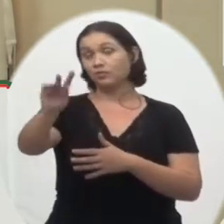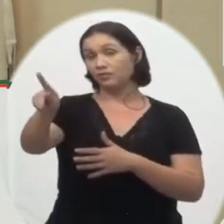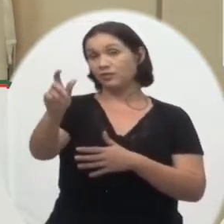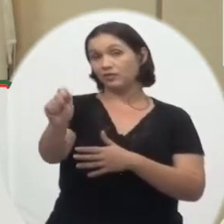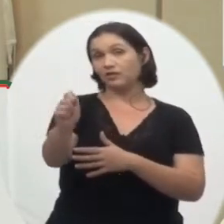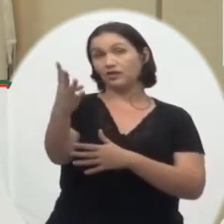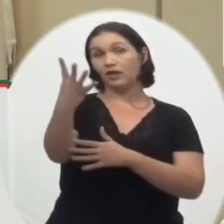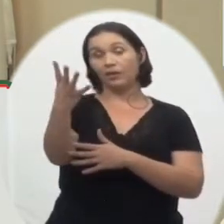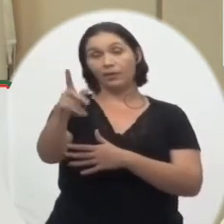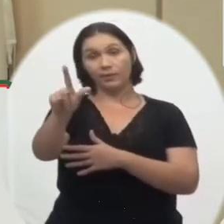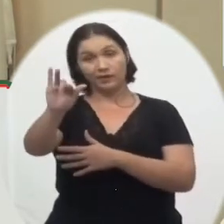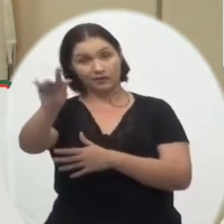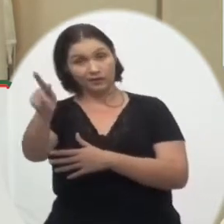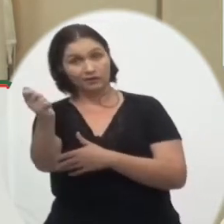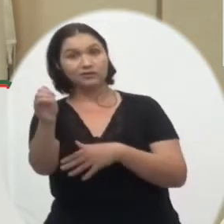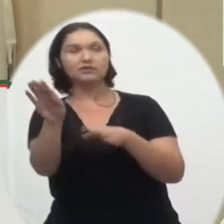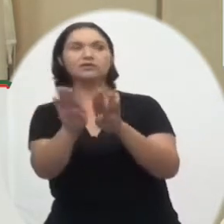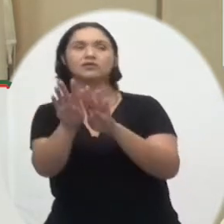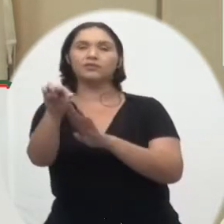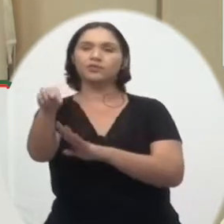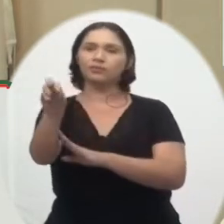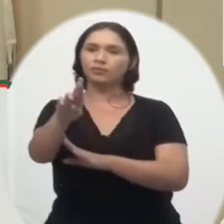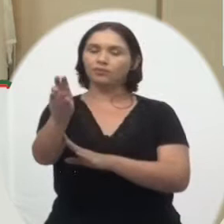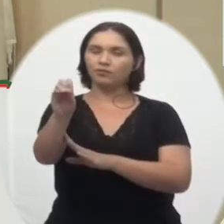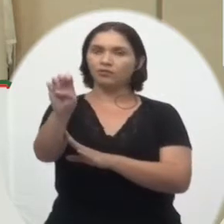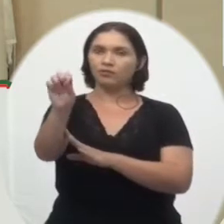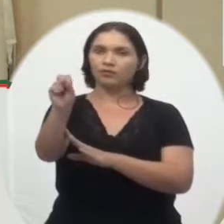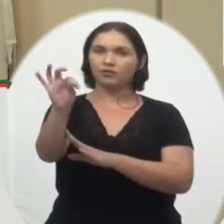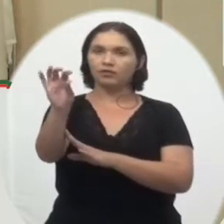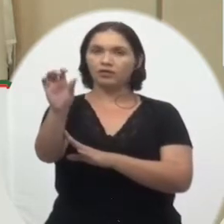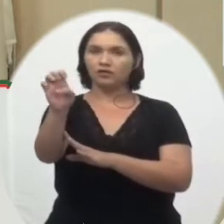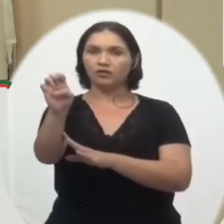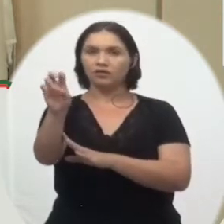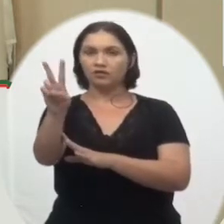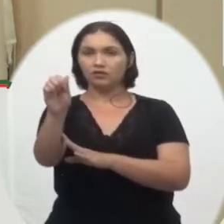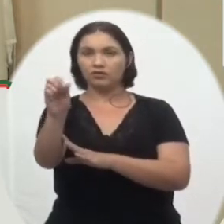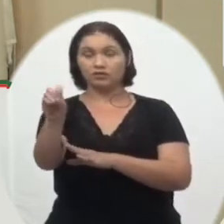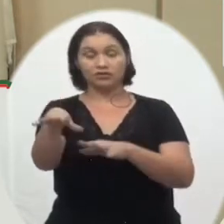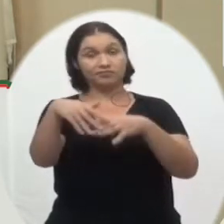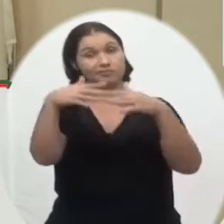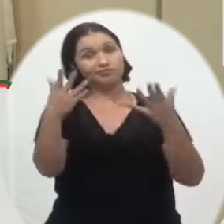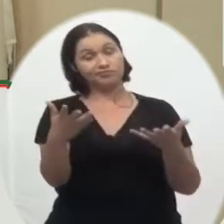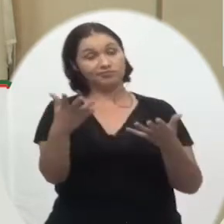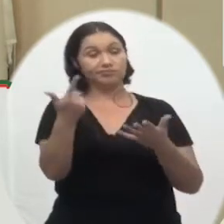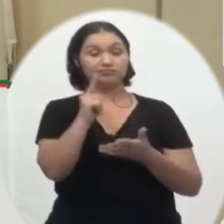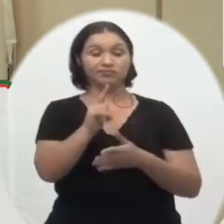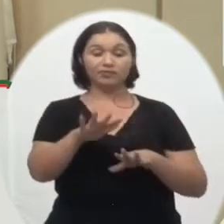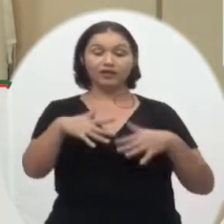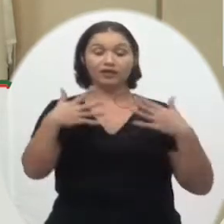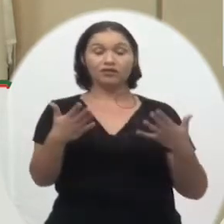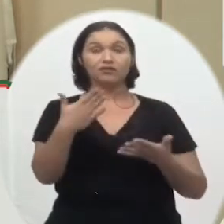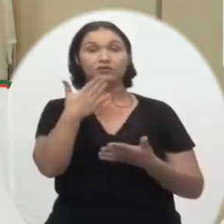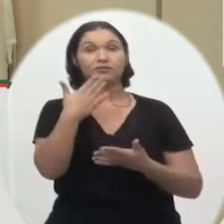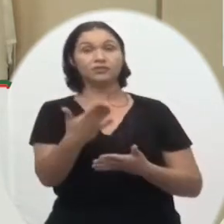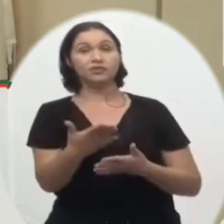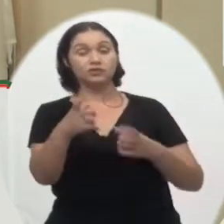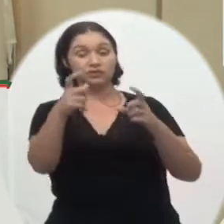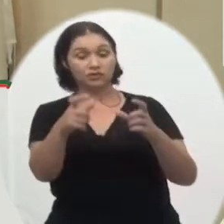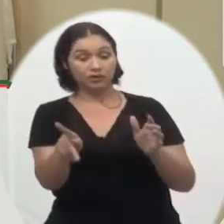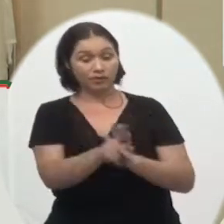não tem uma UPA lá na nossa região. Vamos torcer para isso e vamos trabalhar para isso. Mas, a princípio, então, agora, que faça, então, o atendimento do posto de